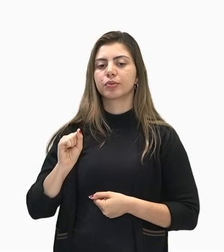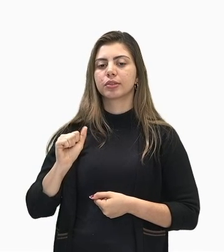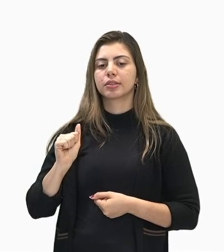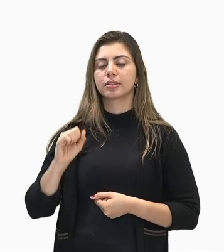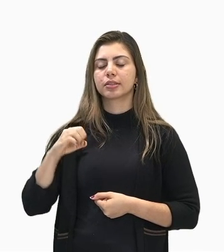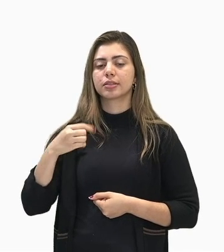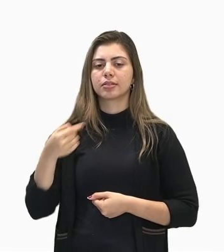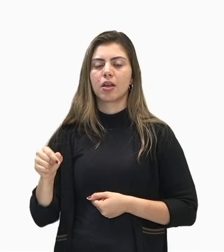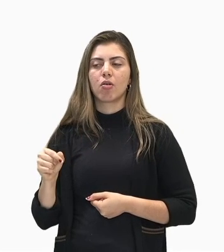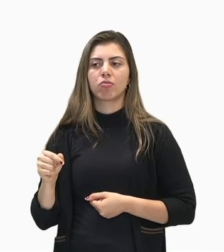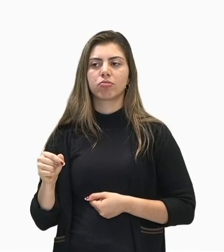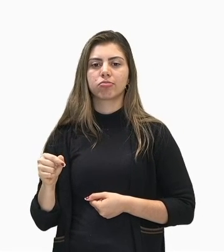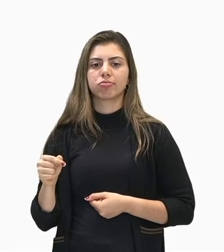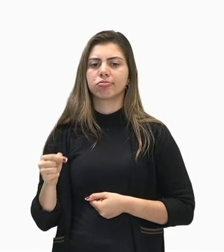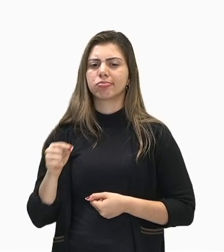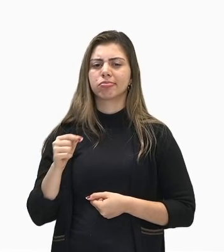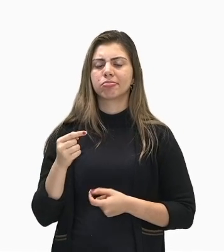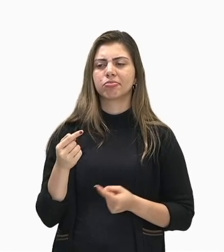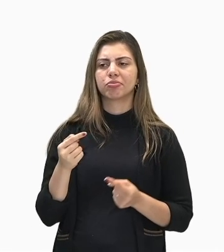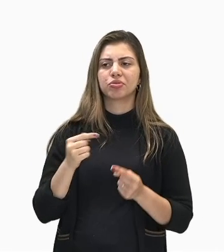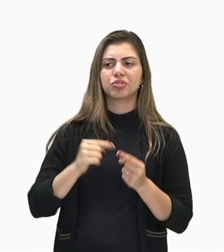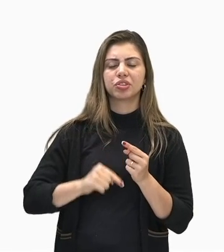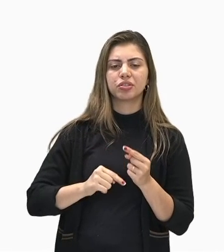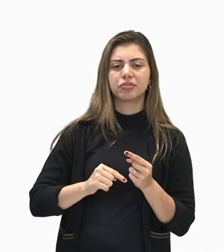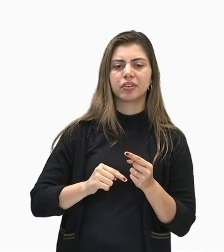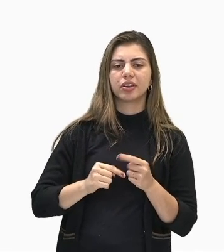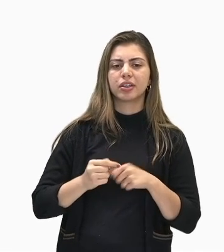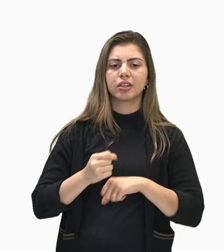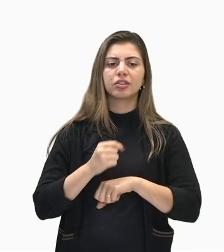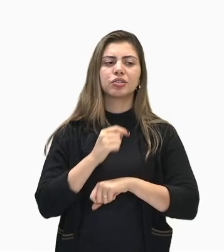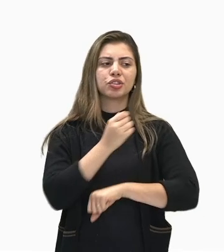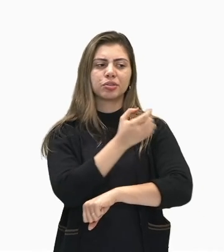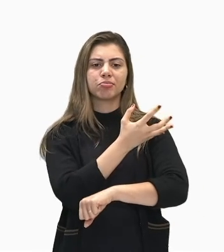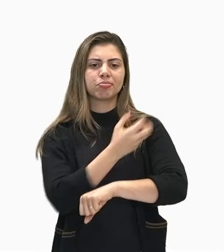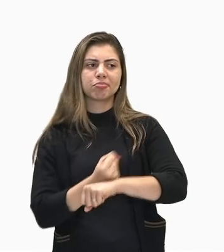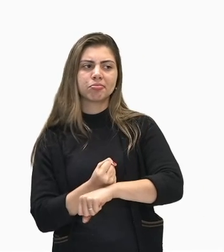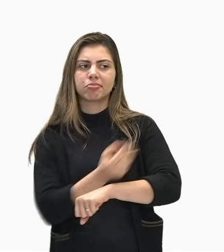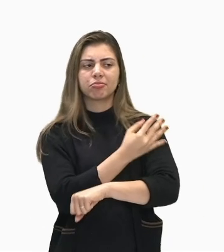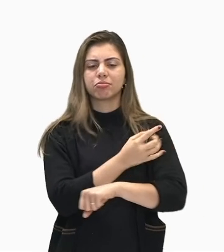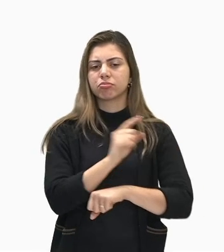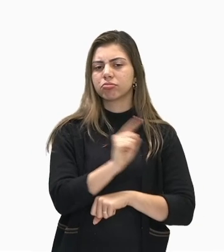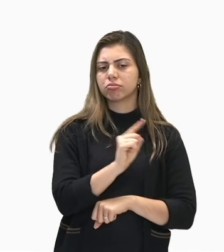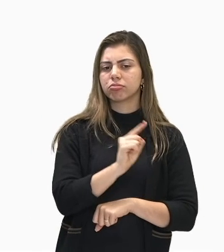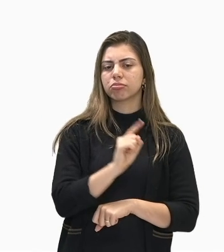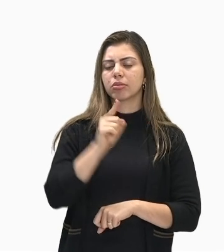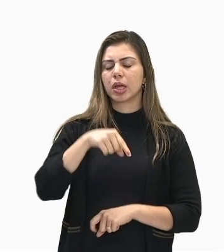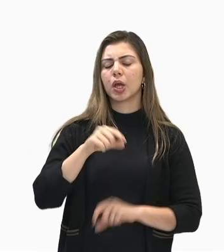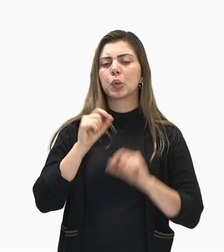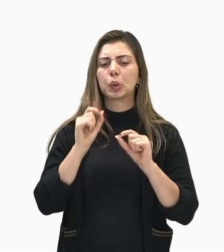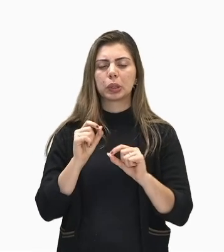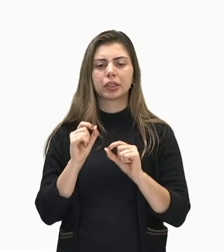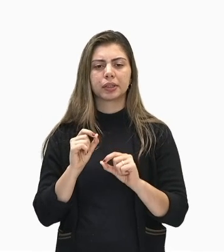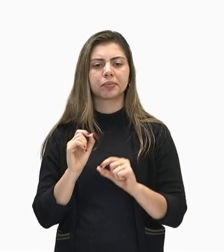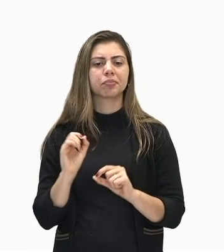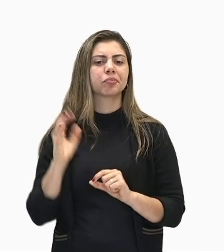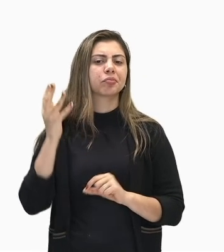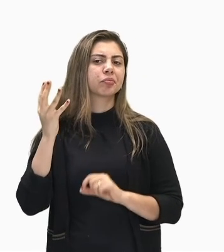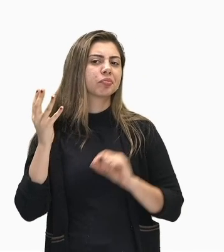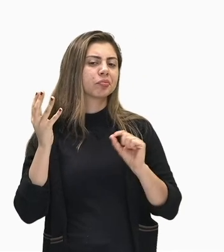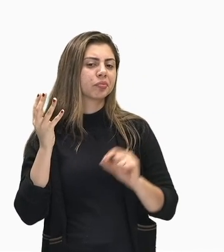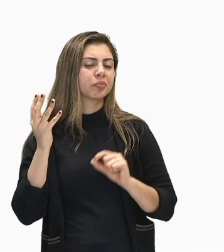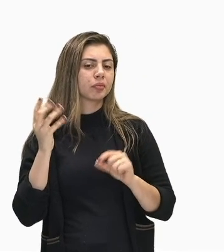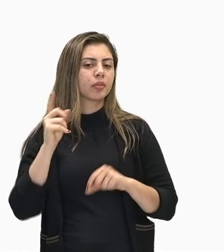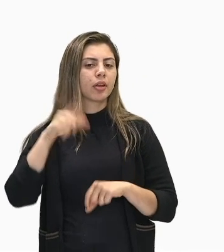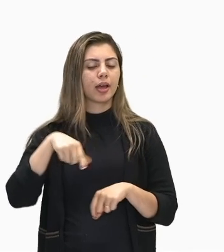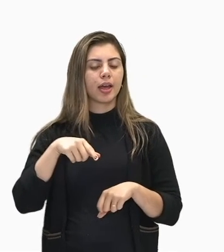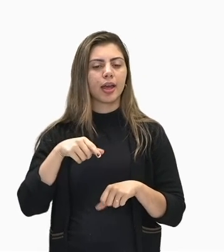daí não é reação química, é mudança de estado, é a mudança de estado